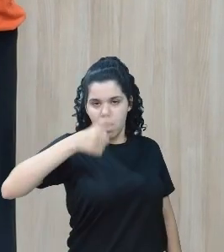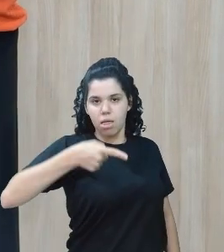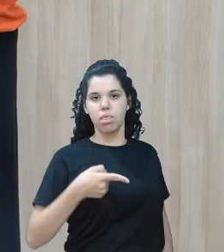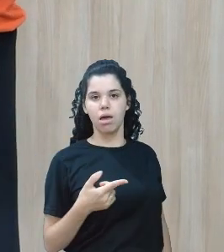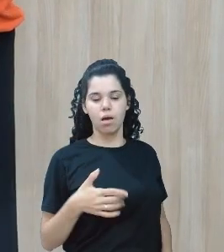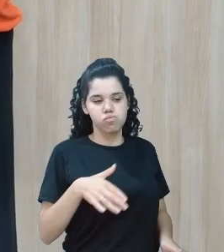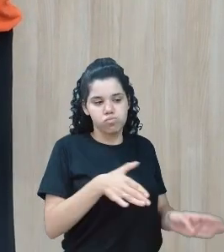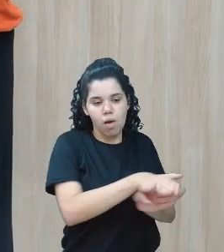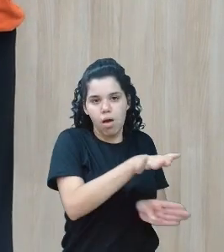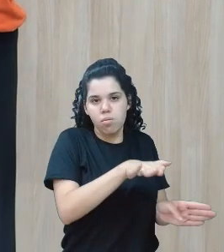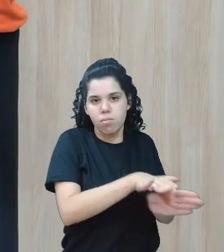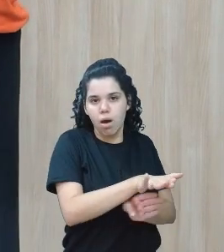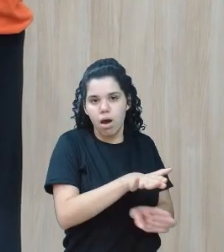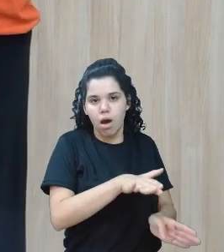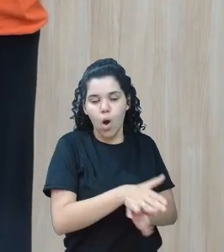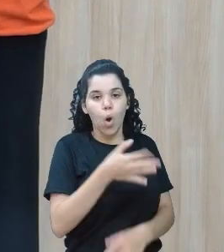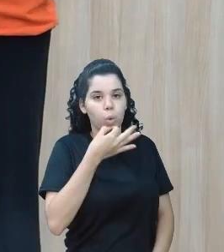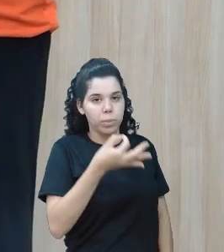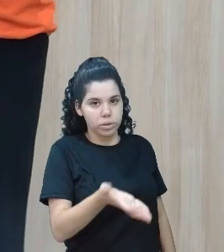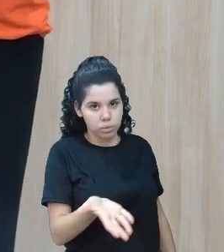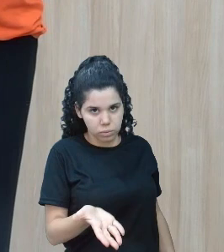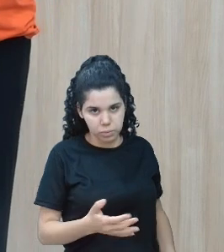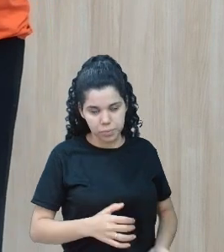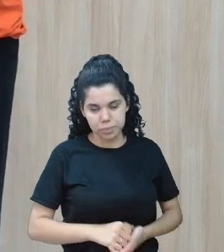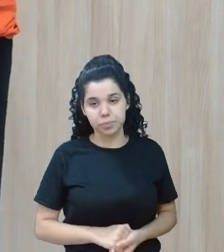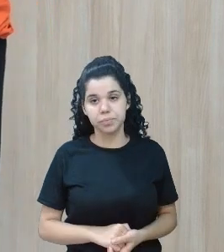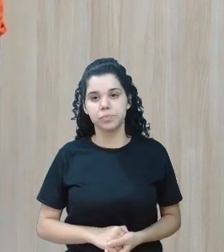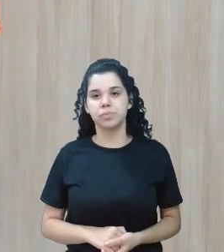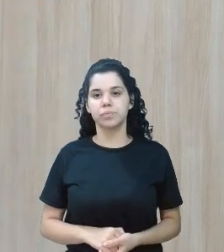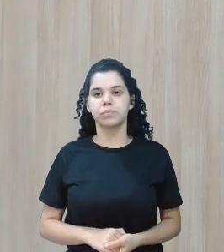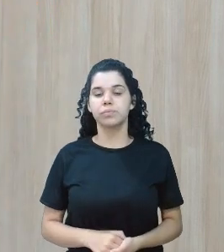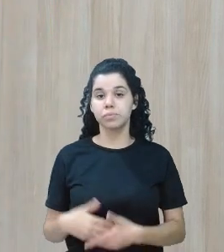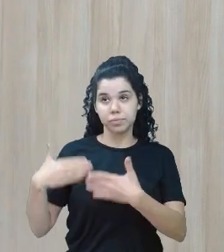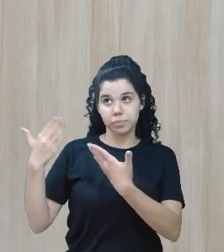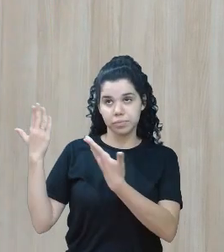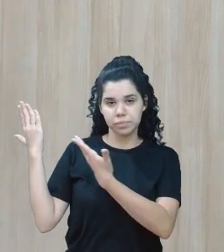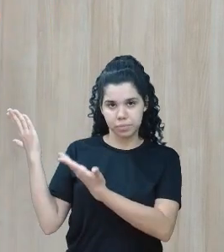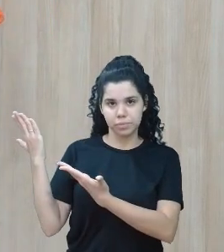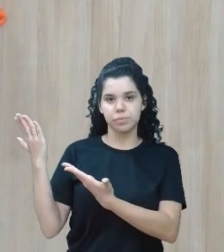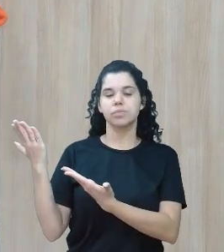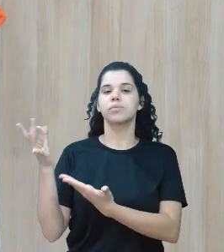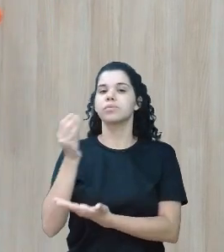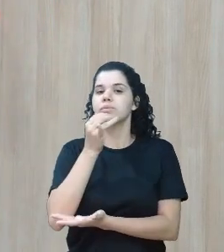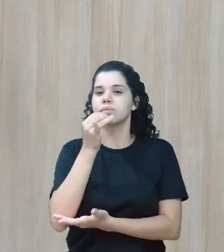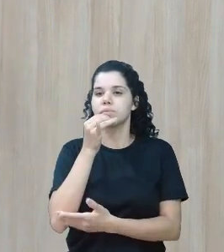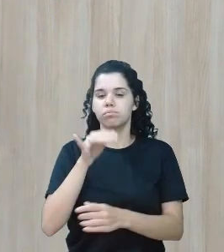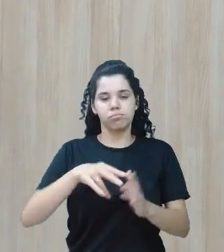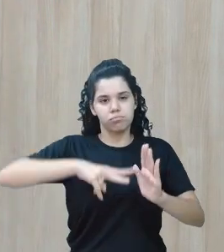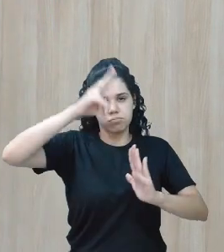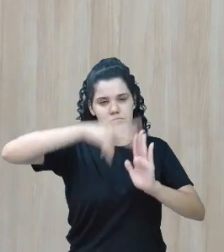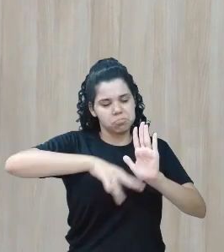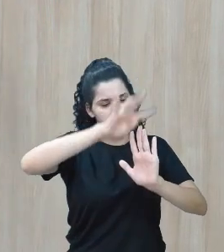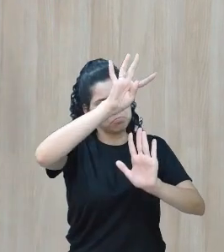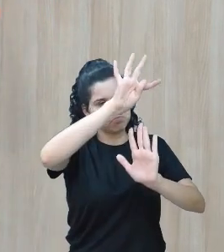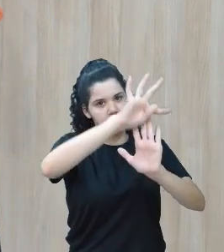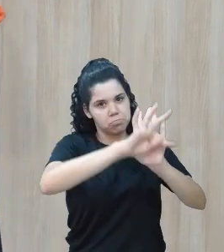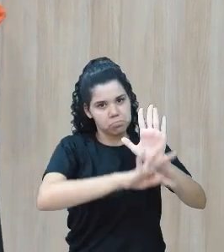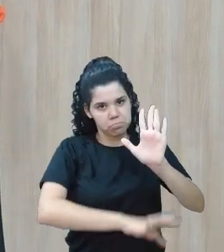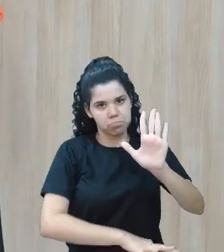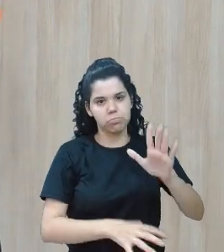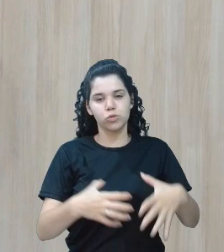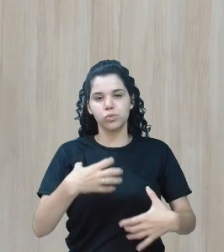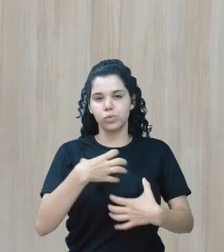um conselho, uma sugestão. Nesse caso aqui, pela leitura do texto,